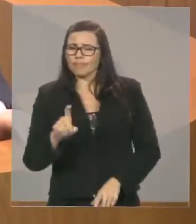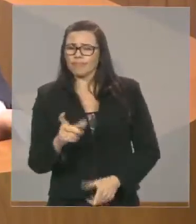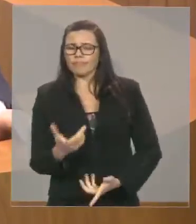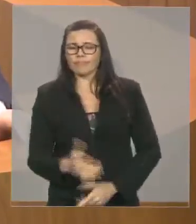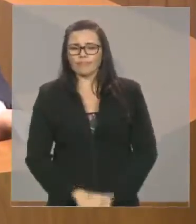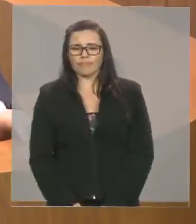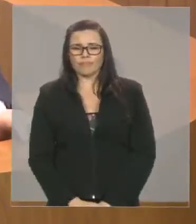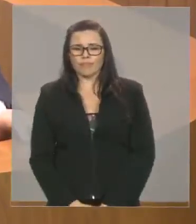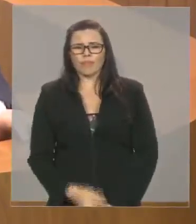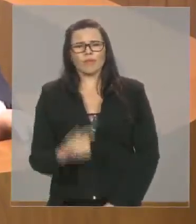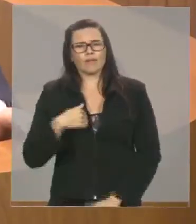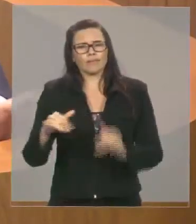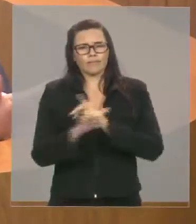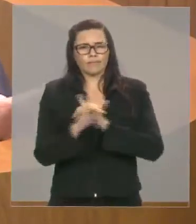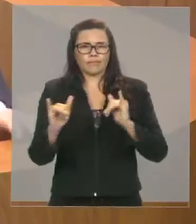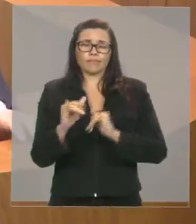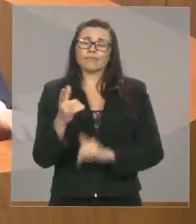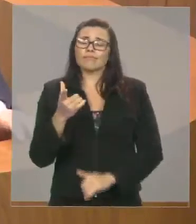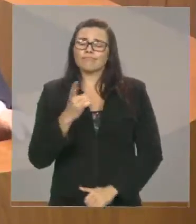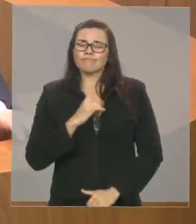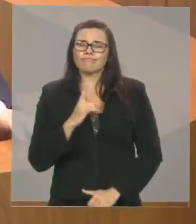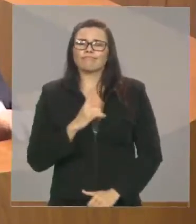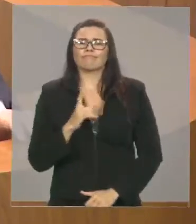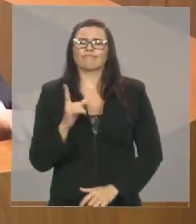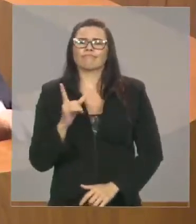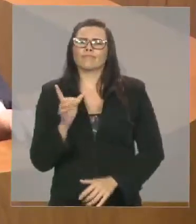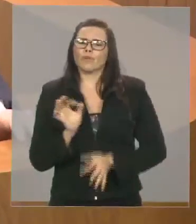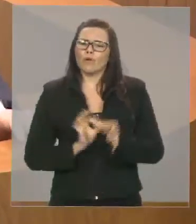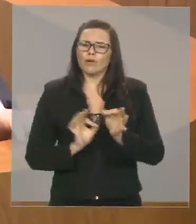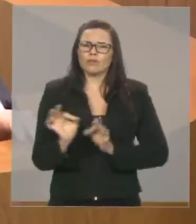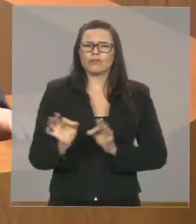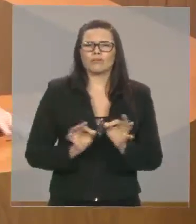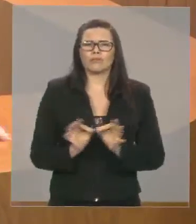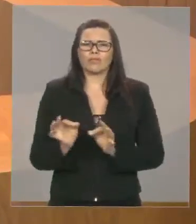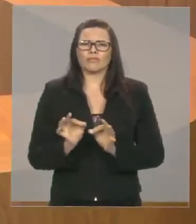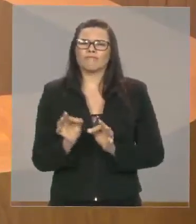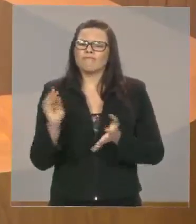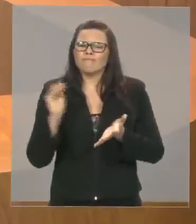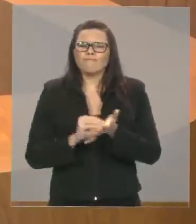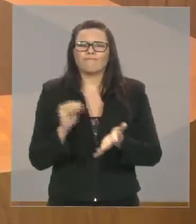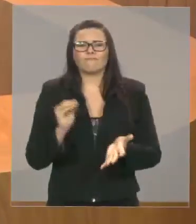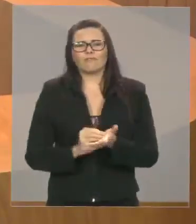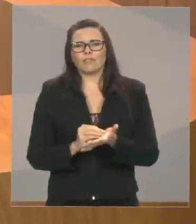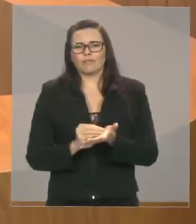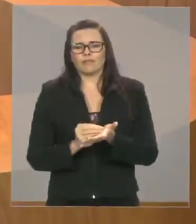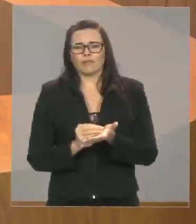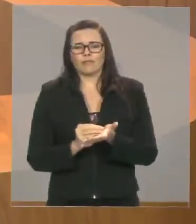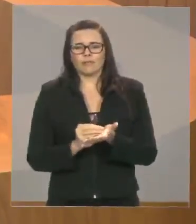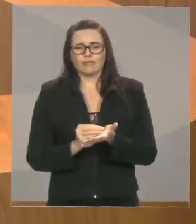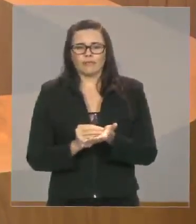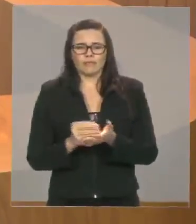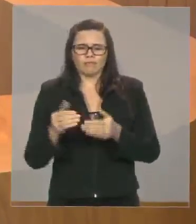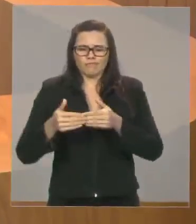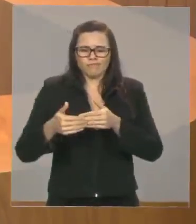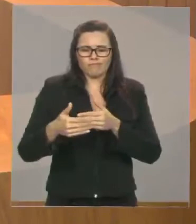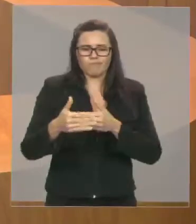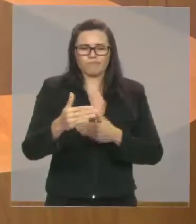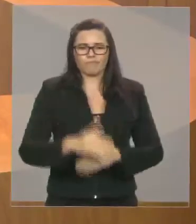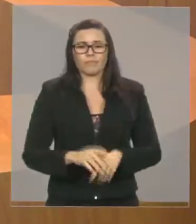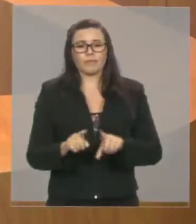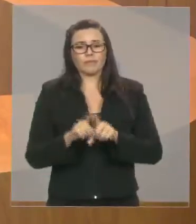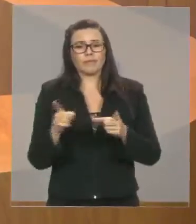ainda. Muito ainda tem por ser feito. Mas o que evidencia, e o que eu quero divulgar aqui,